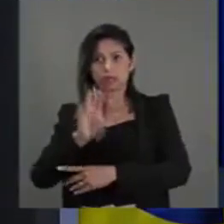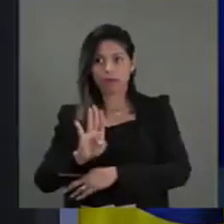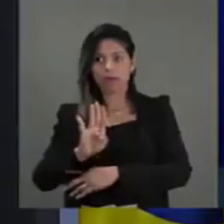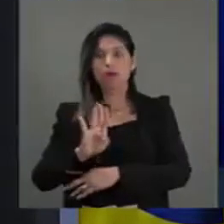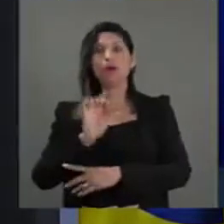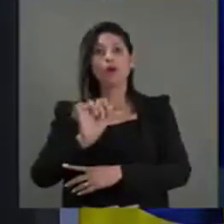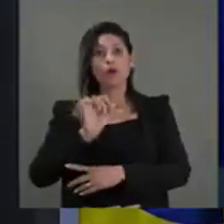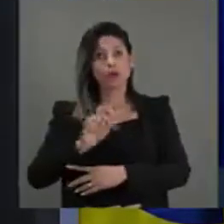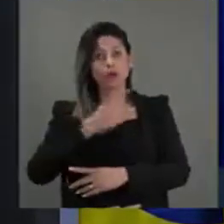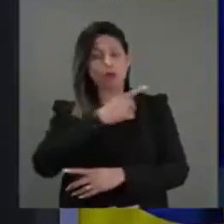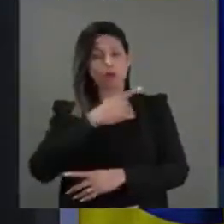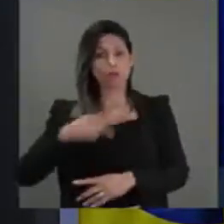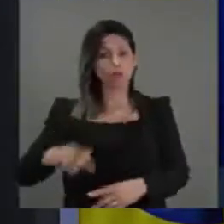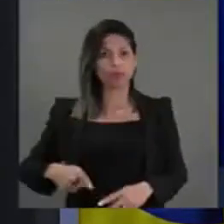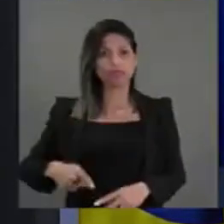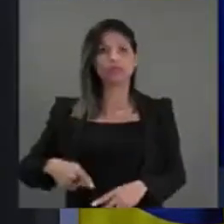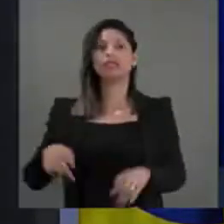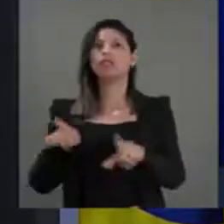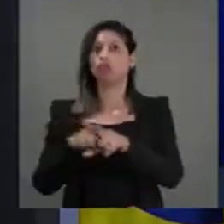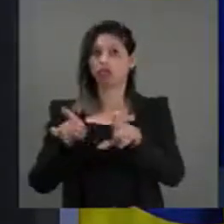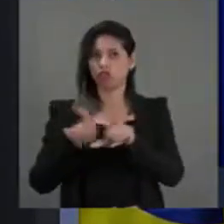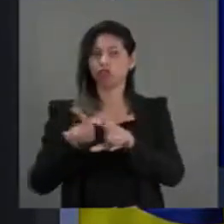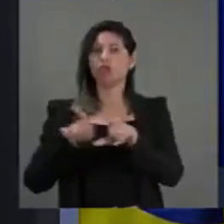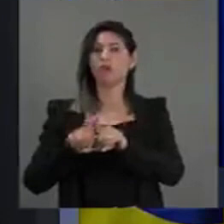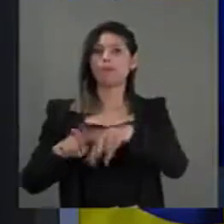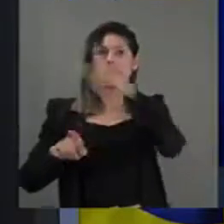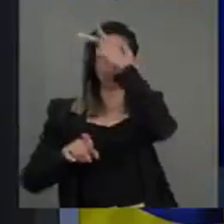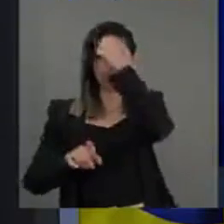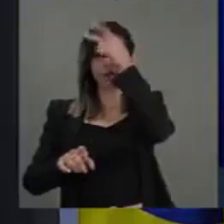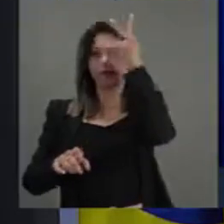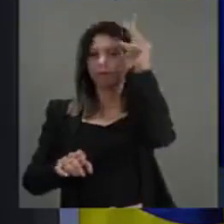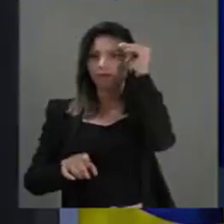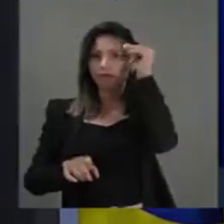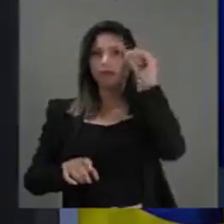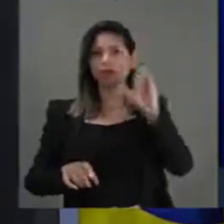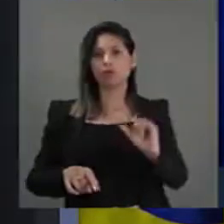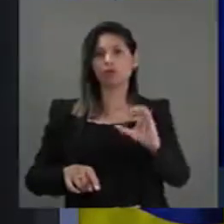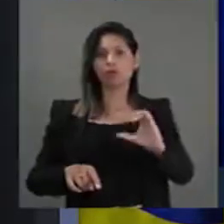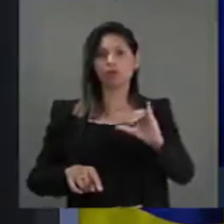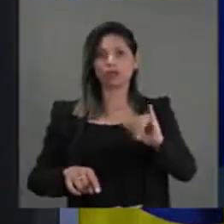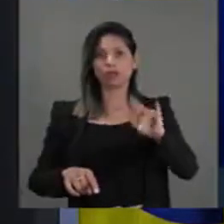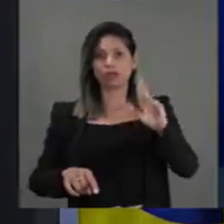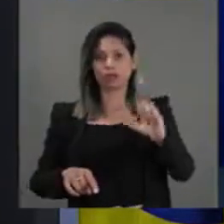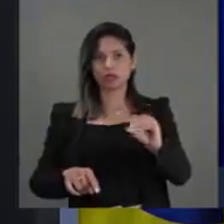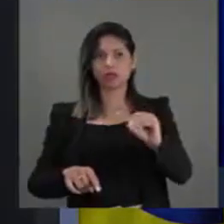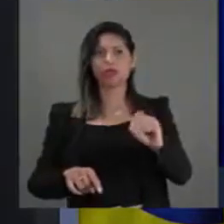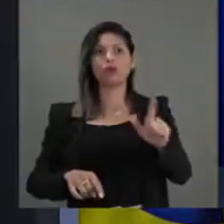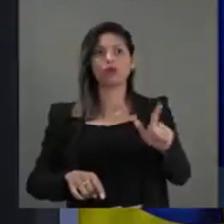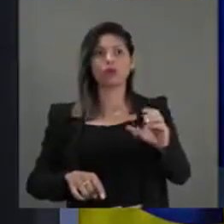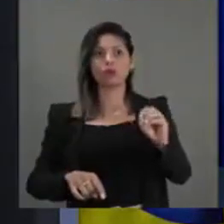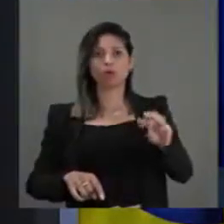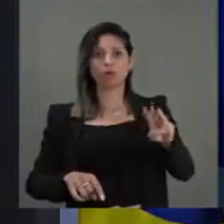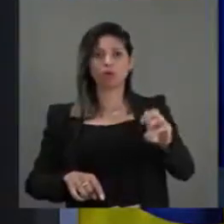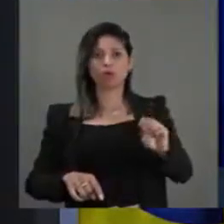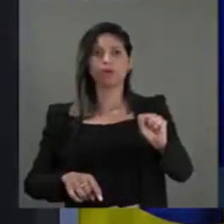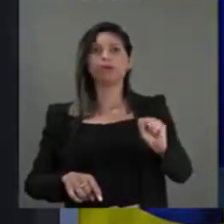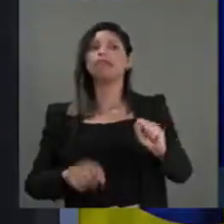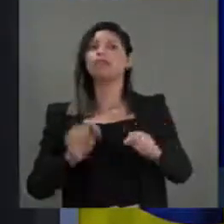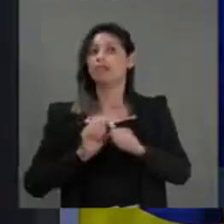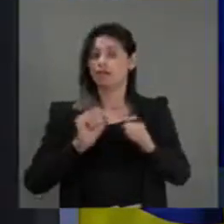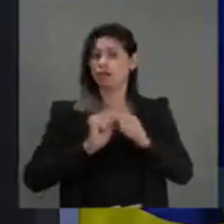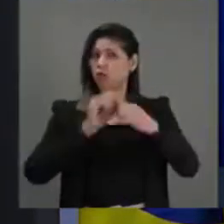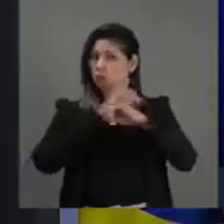presidenciável, ex-governador, prefeito da cidade, Ciro Gomes, fez denúncias